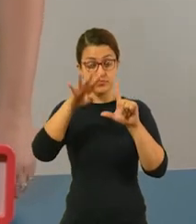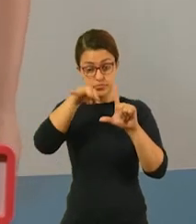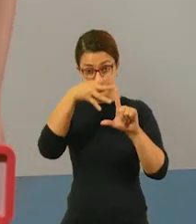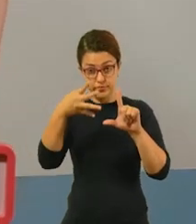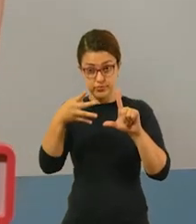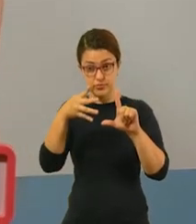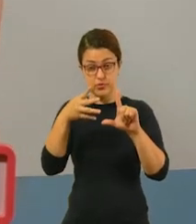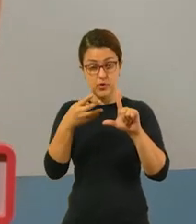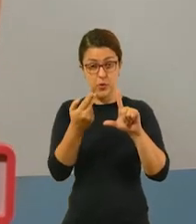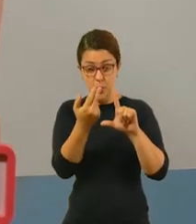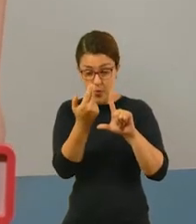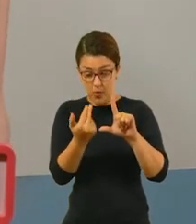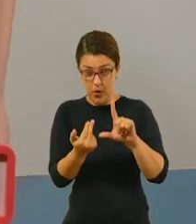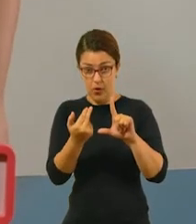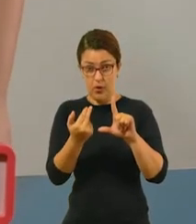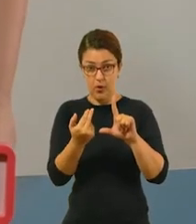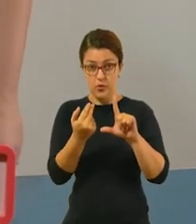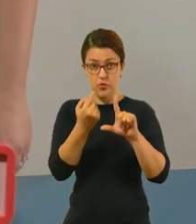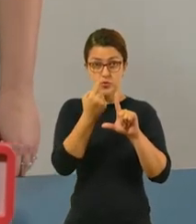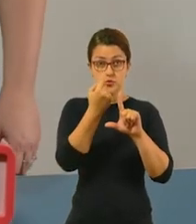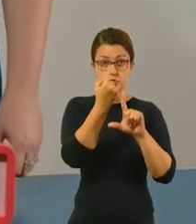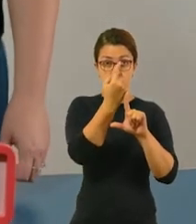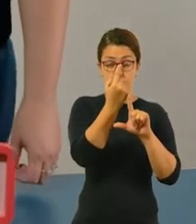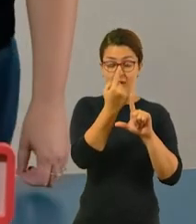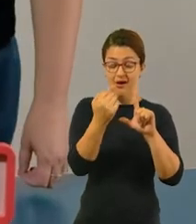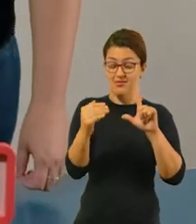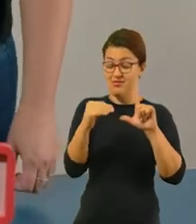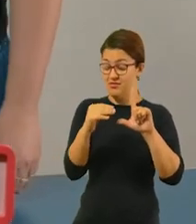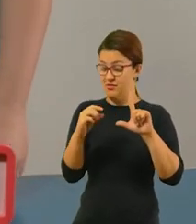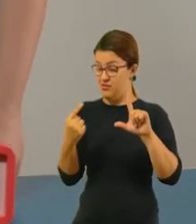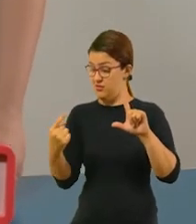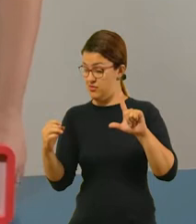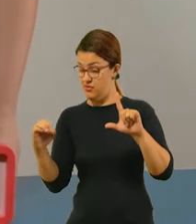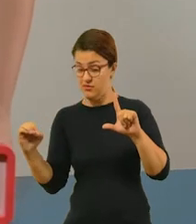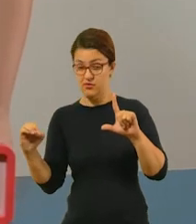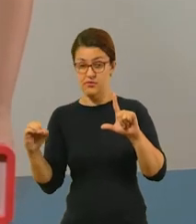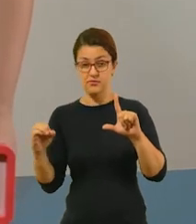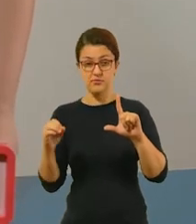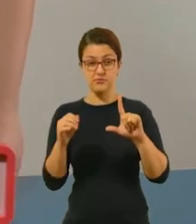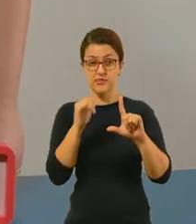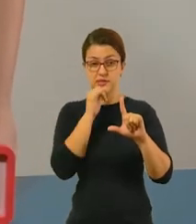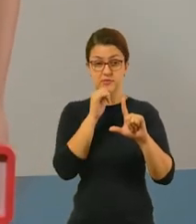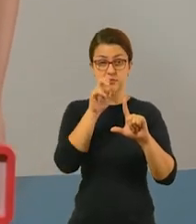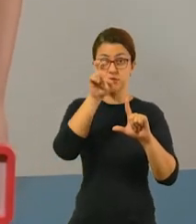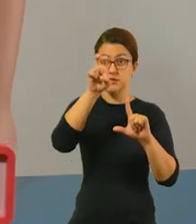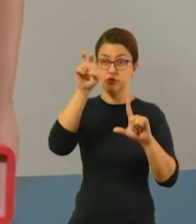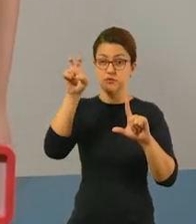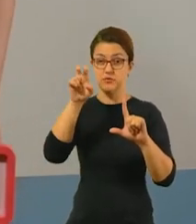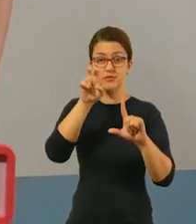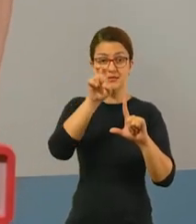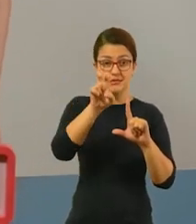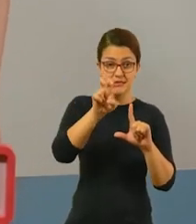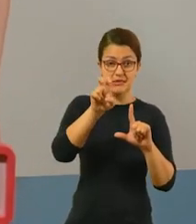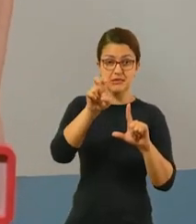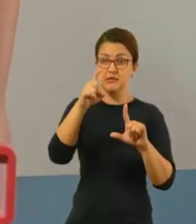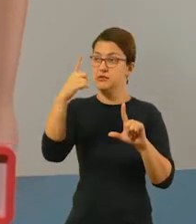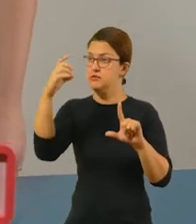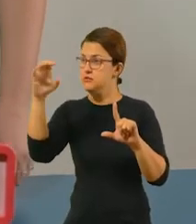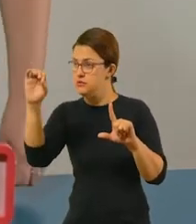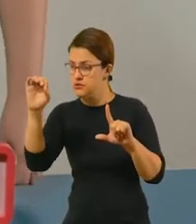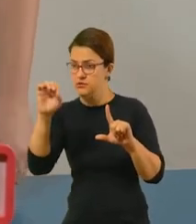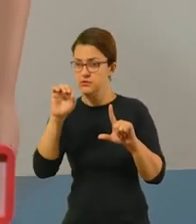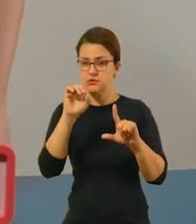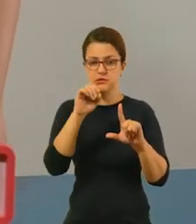numérico igual esse, que tem do número 1 até o número 100. E aí você vai ler de 5 em 5, por exemplo,